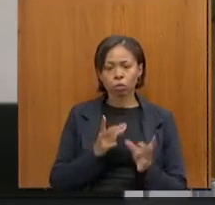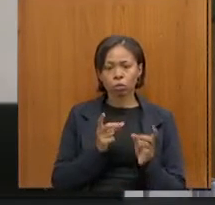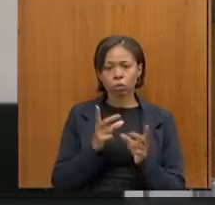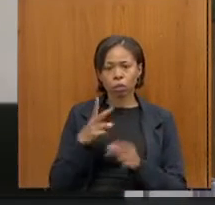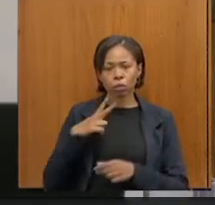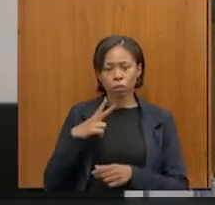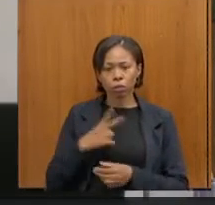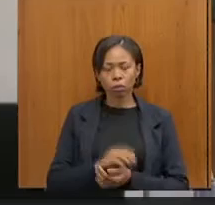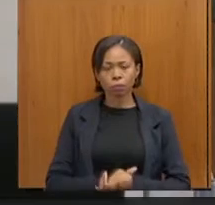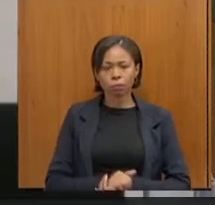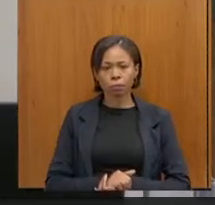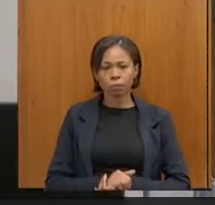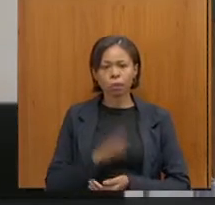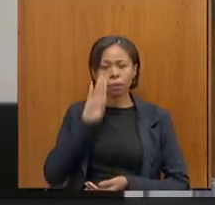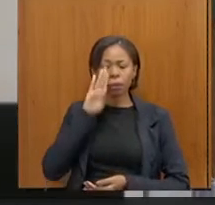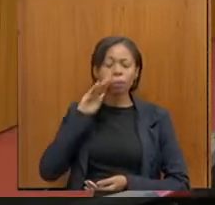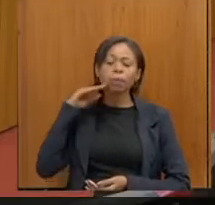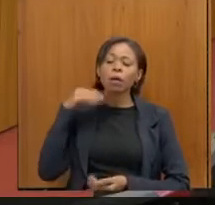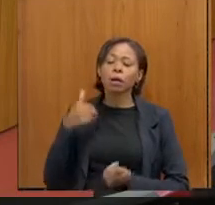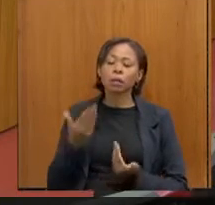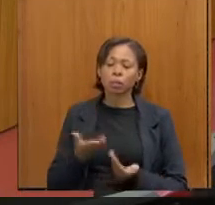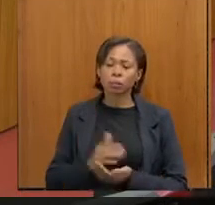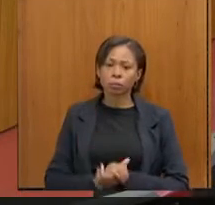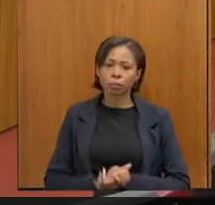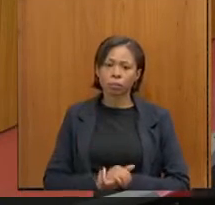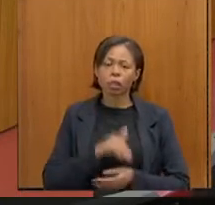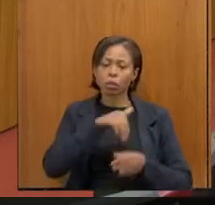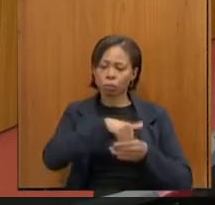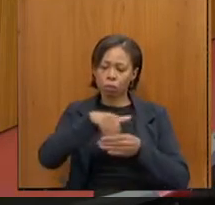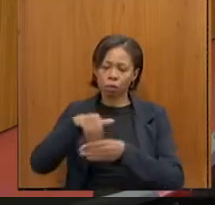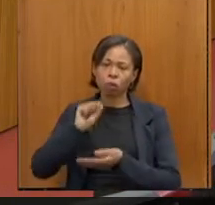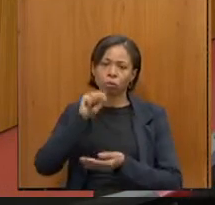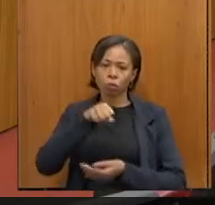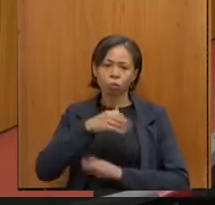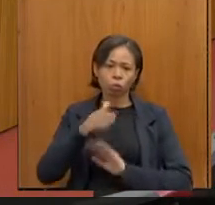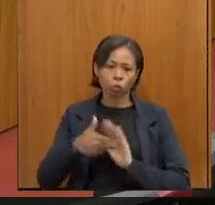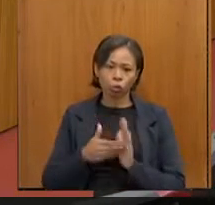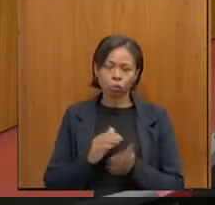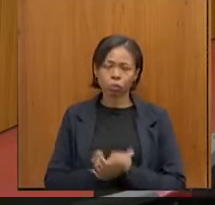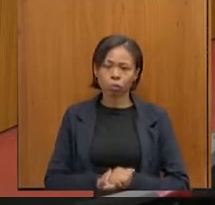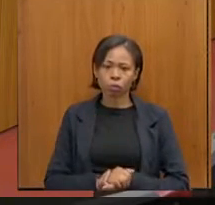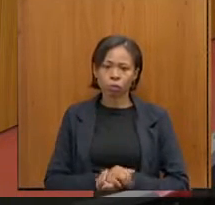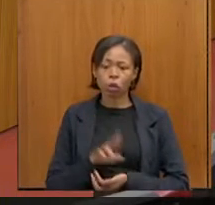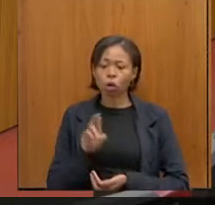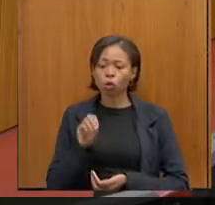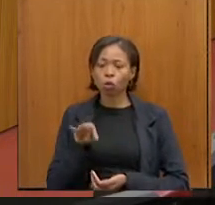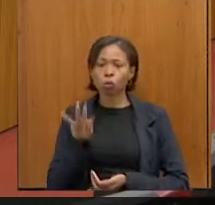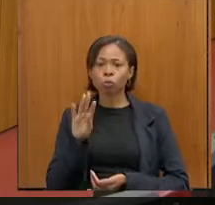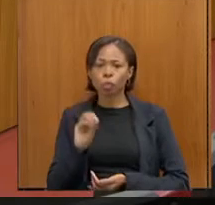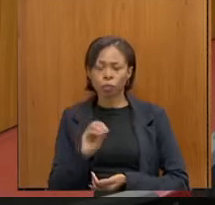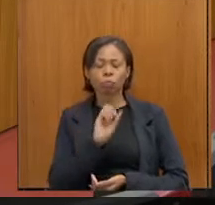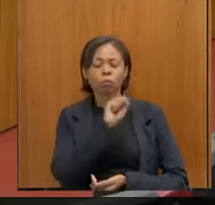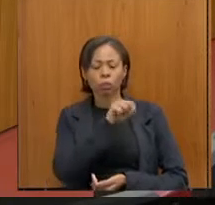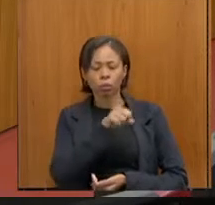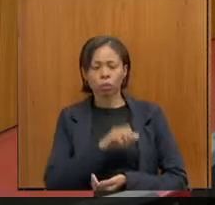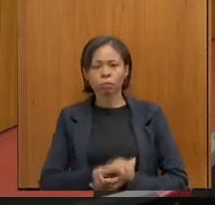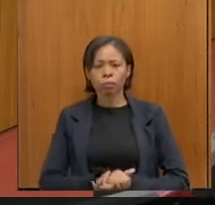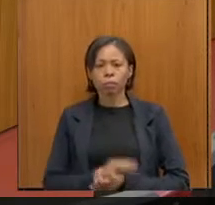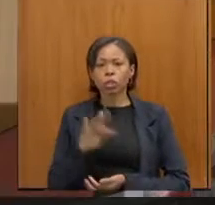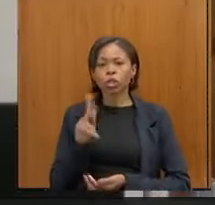como vota Deputado a Beatriz Cerqueira favorável todos os requerimentos Presidente como o Doutor Roberto Andrade